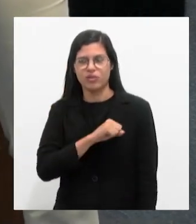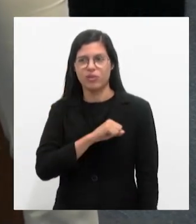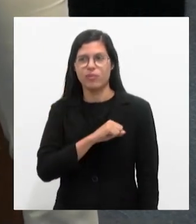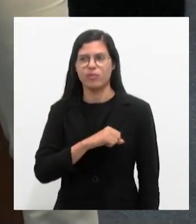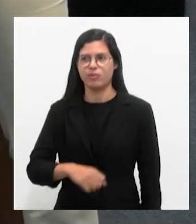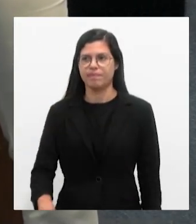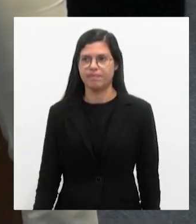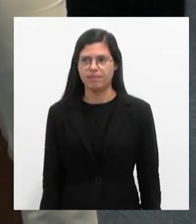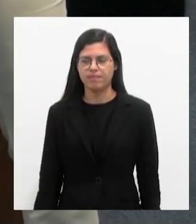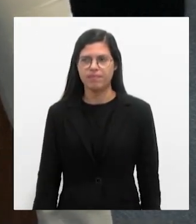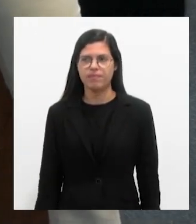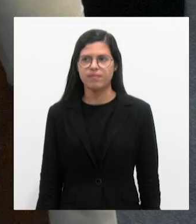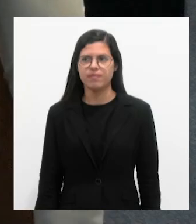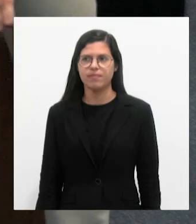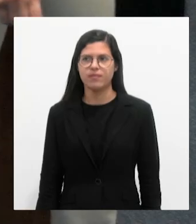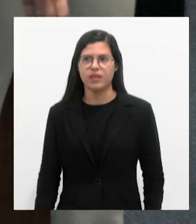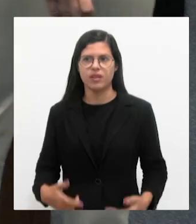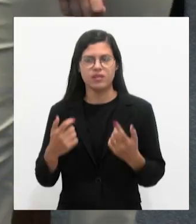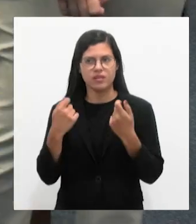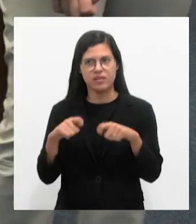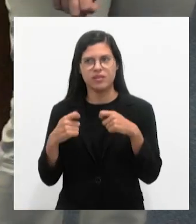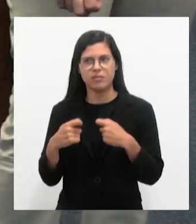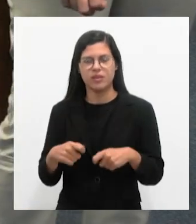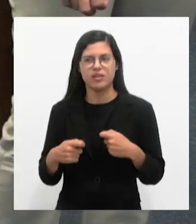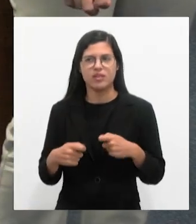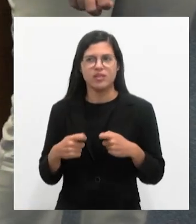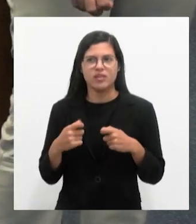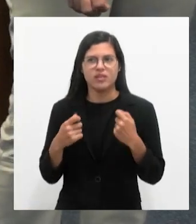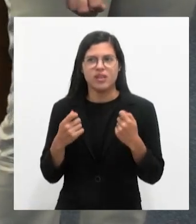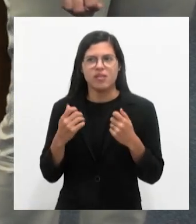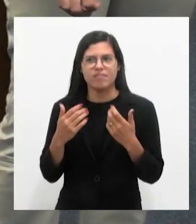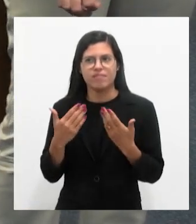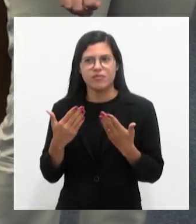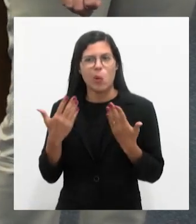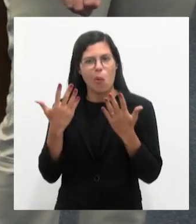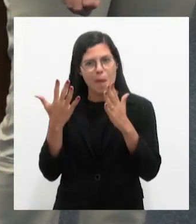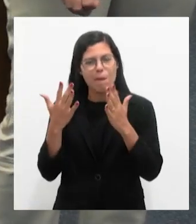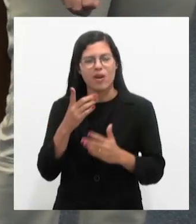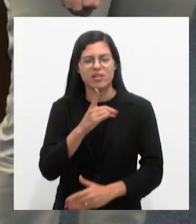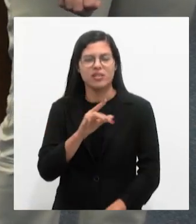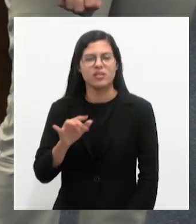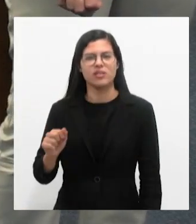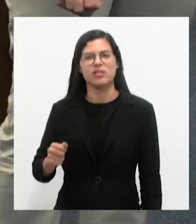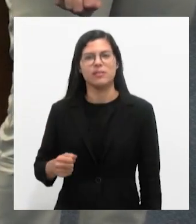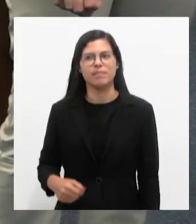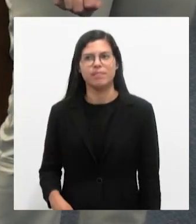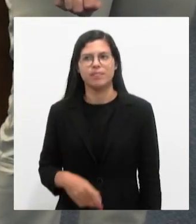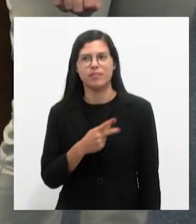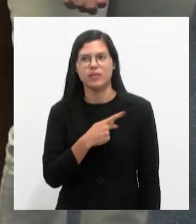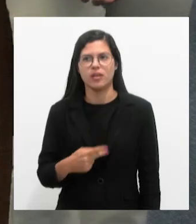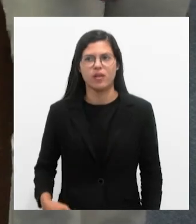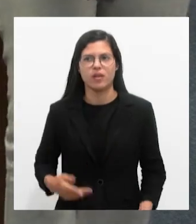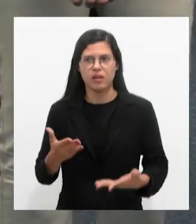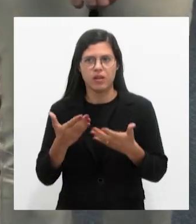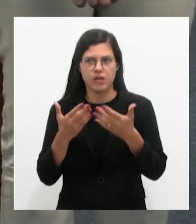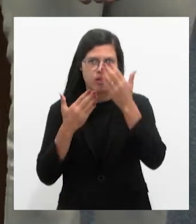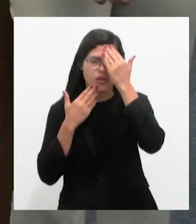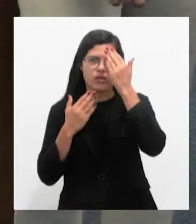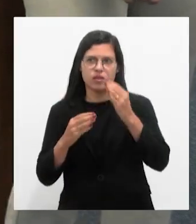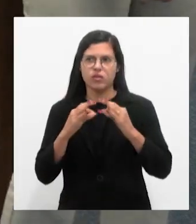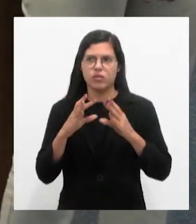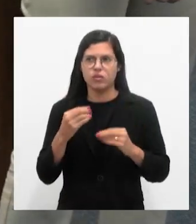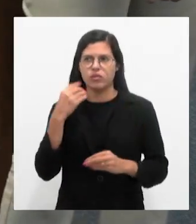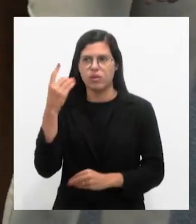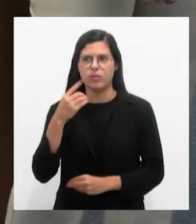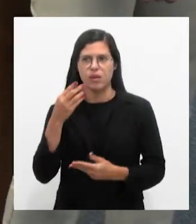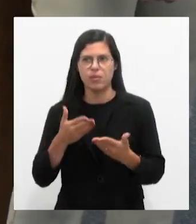a gente tem que prestigiar este dia. Presidente, primeiramente eu quero agradecer a todos os meus pares